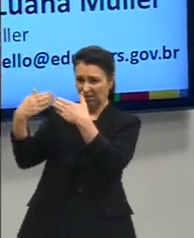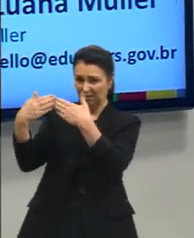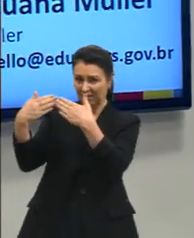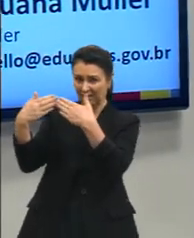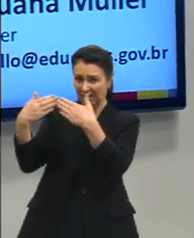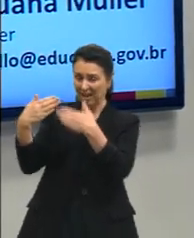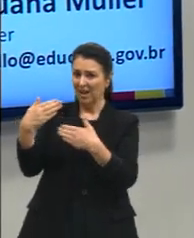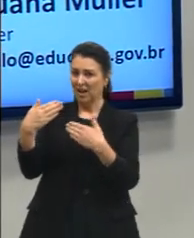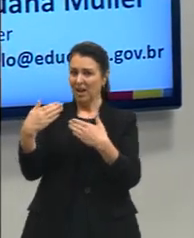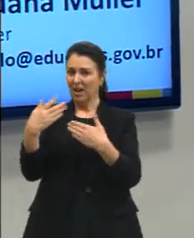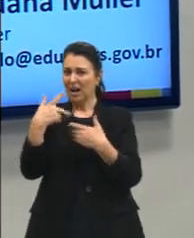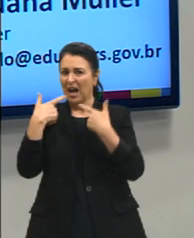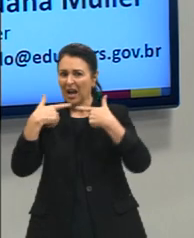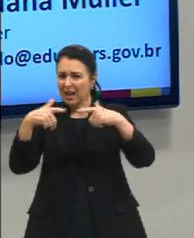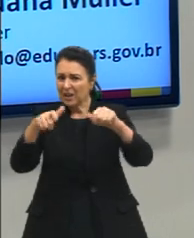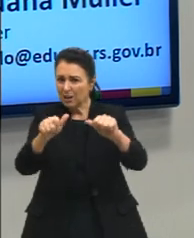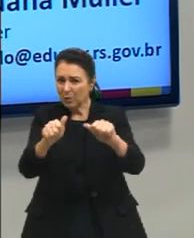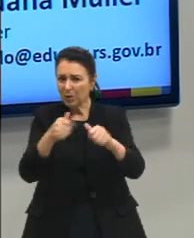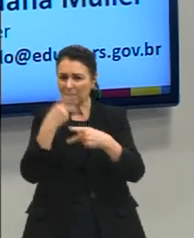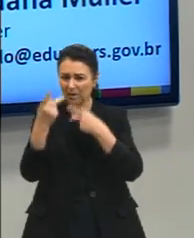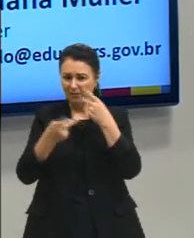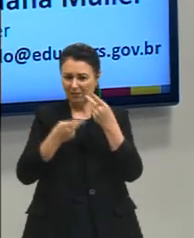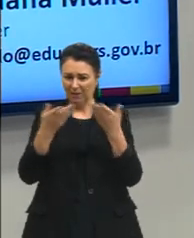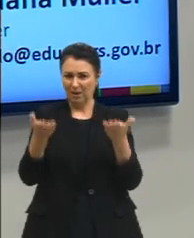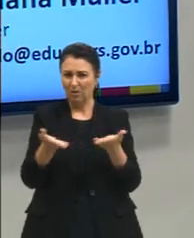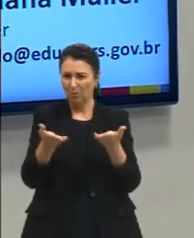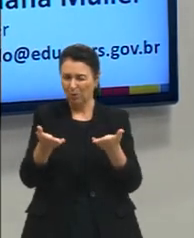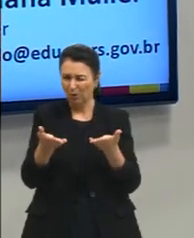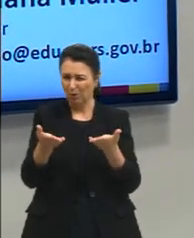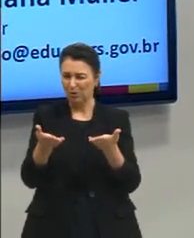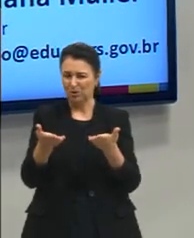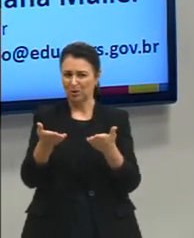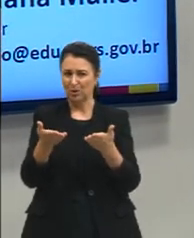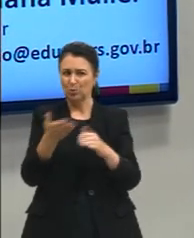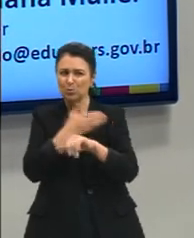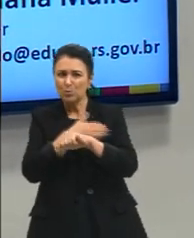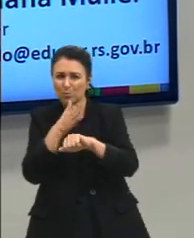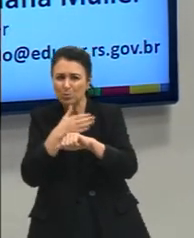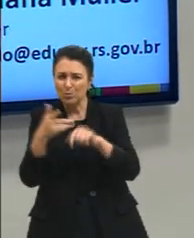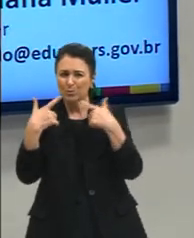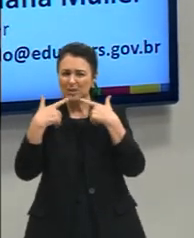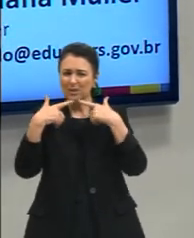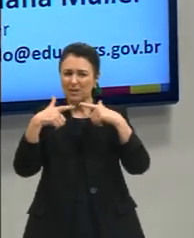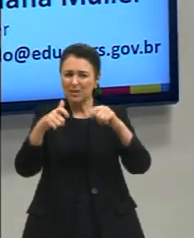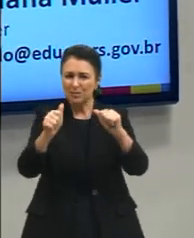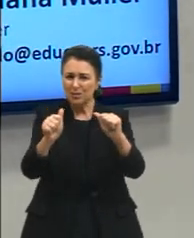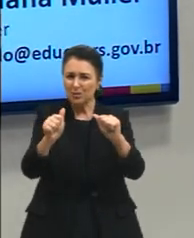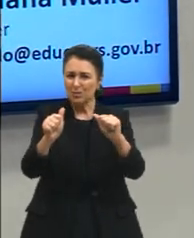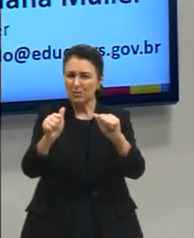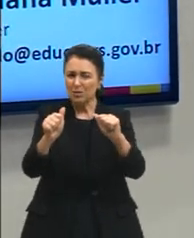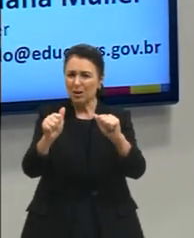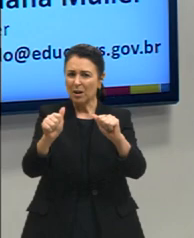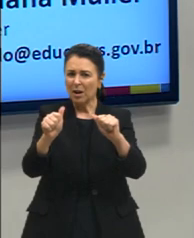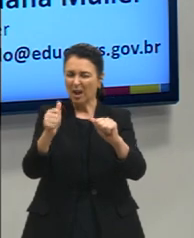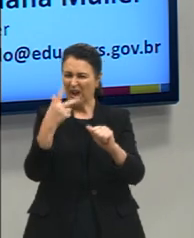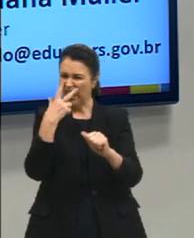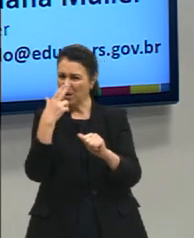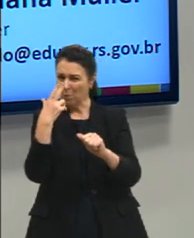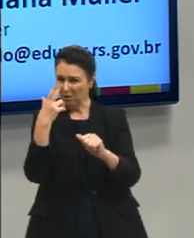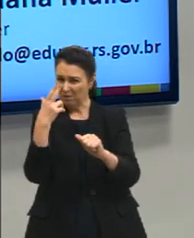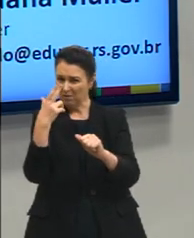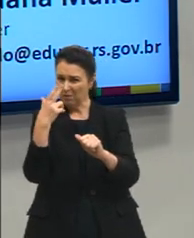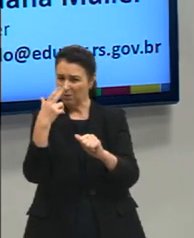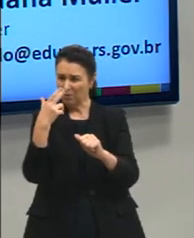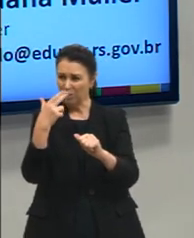né dentro da realidade que a gente tem hoje dentro dos costumes linguísticos que a gente tem hoje é a mesma língua